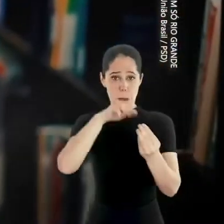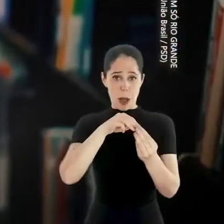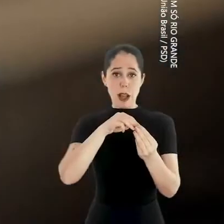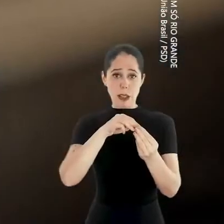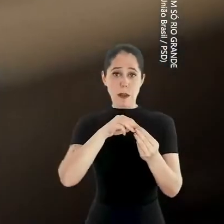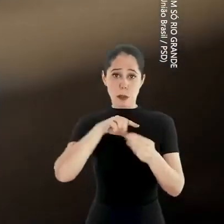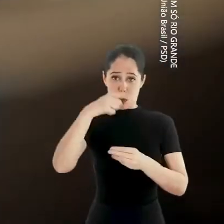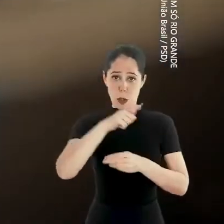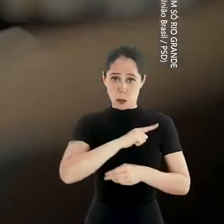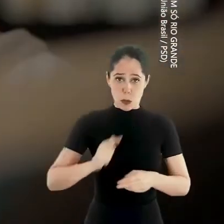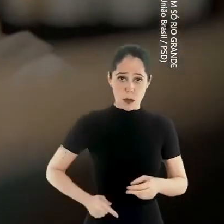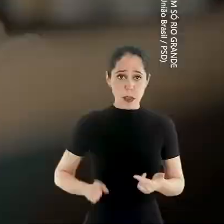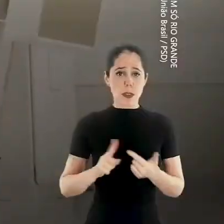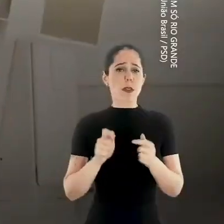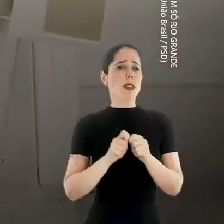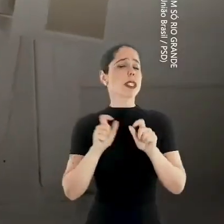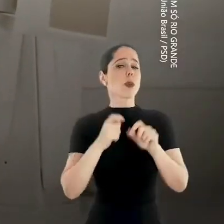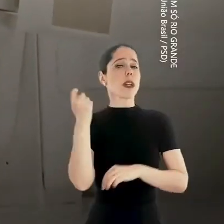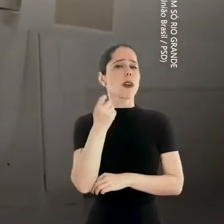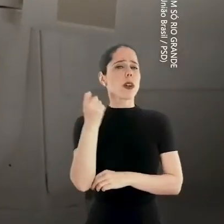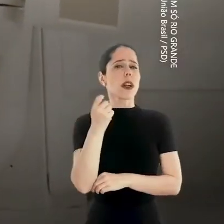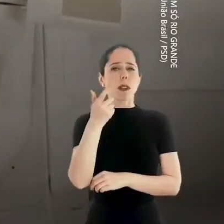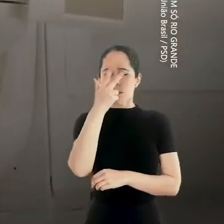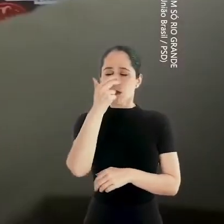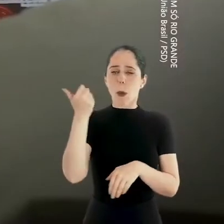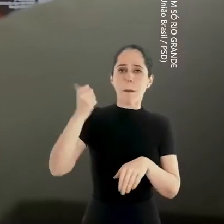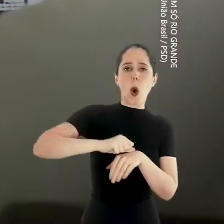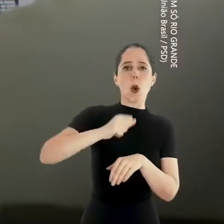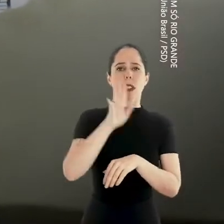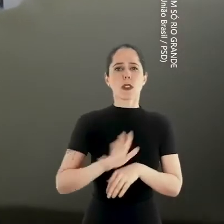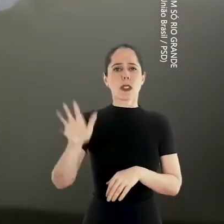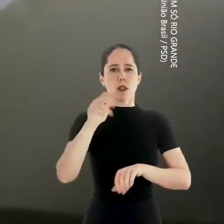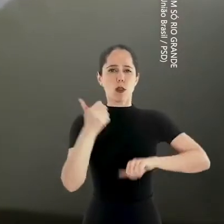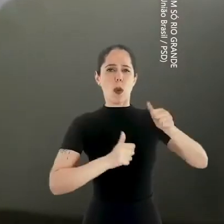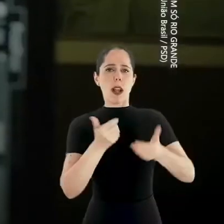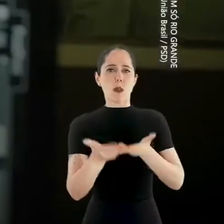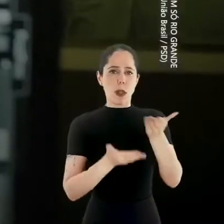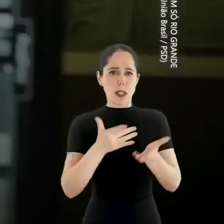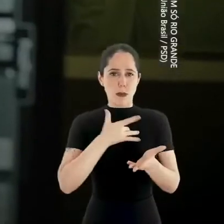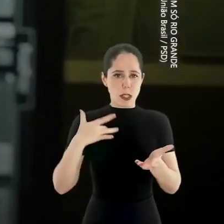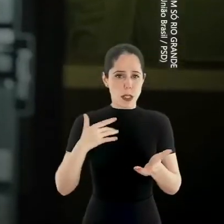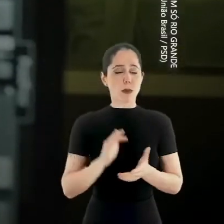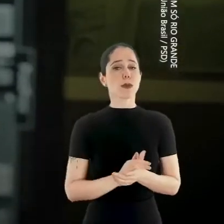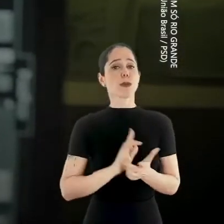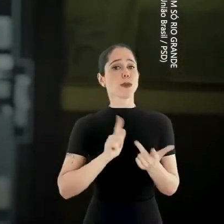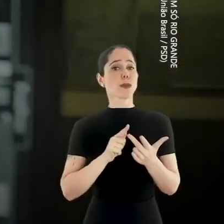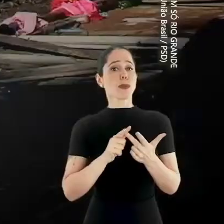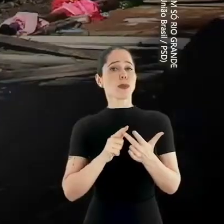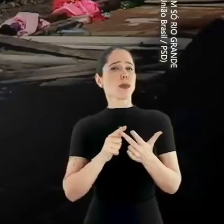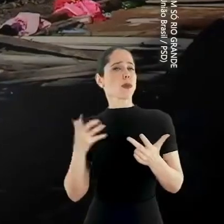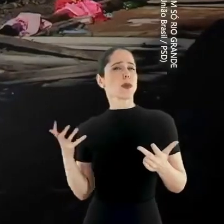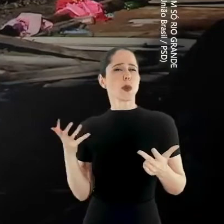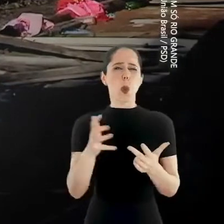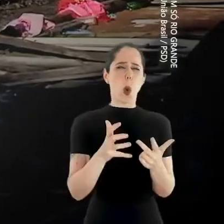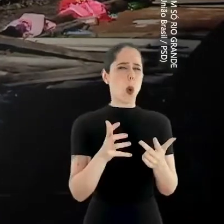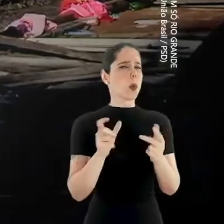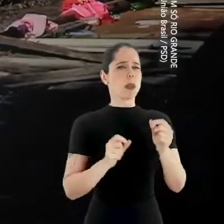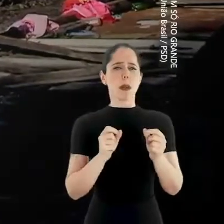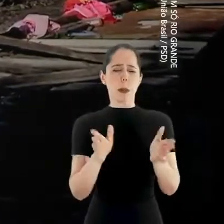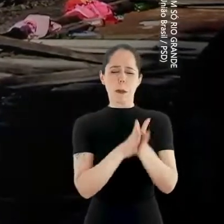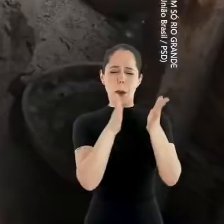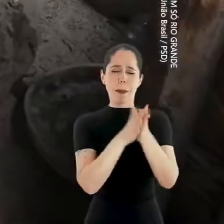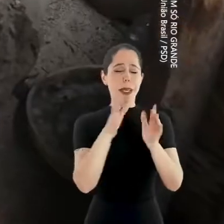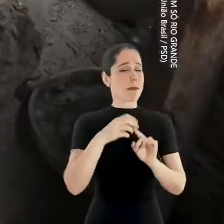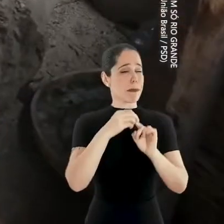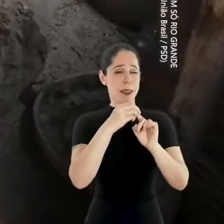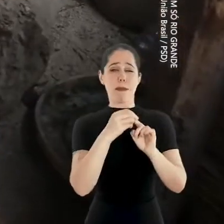principal meta para o próximo governo. Fazer do Rio Grande do Sul um polo nacional de qualidade no atendimento à saúde, combater incansavelmente